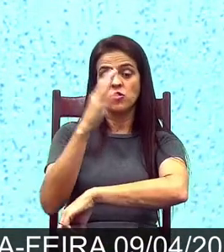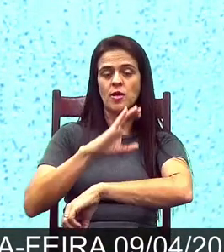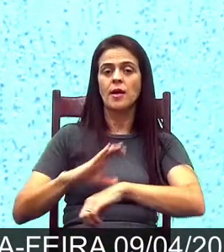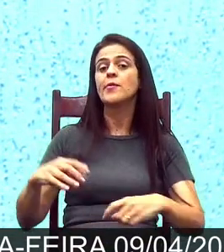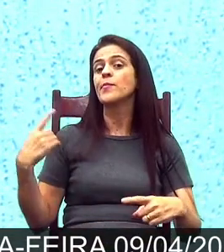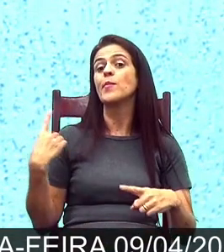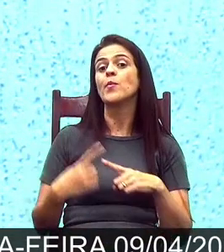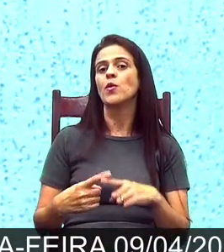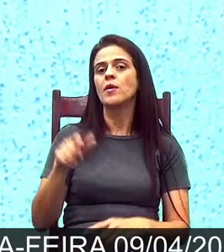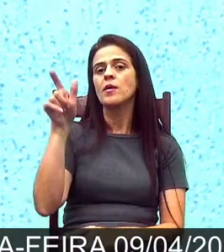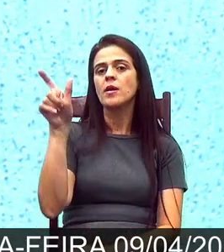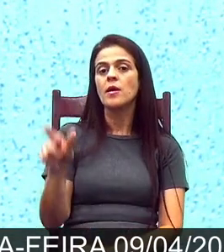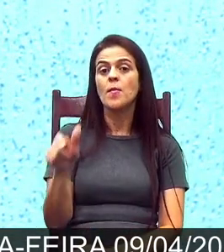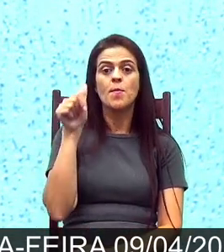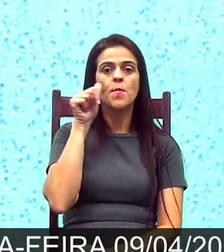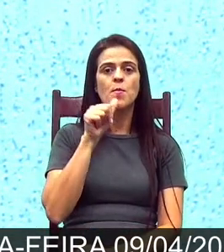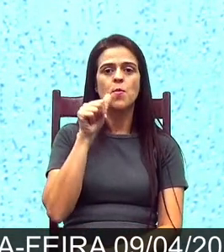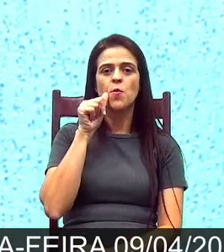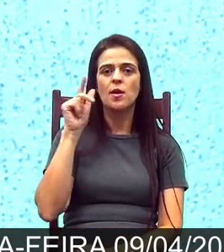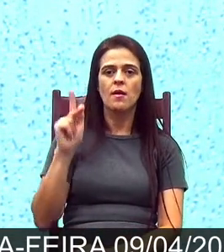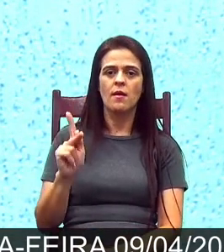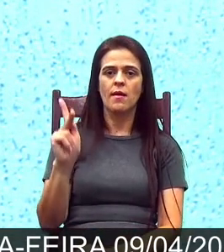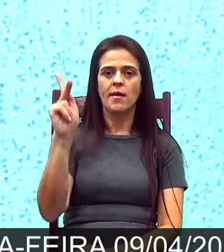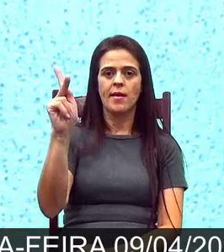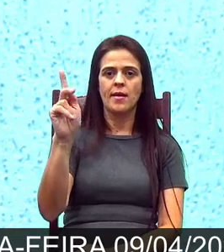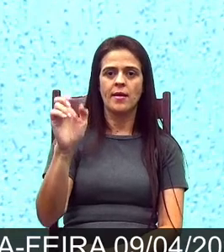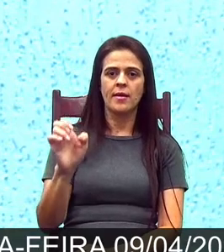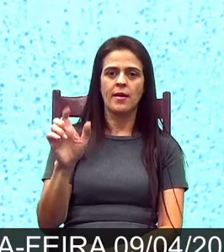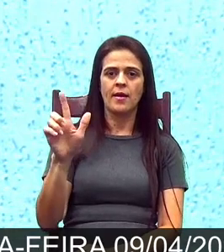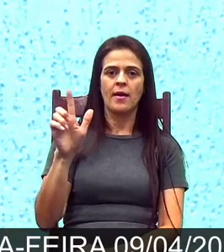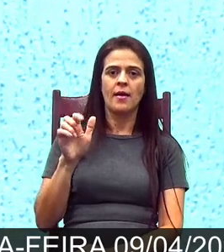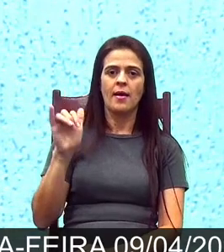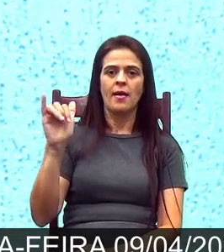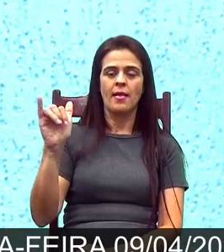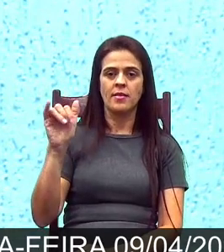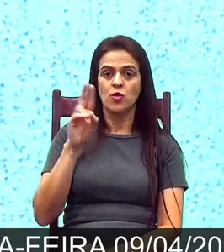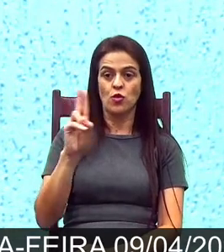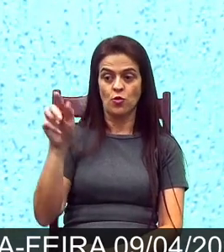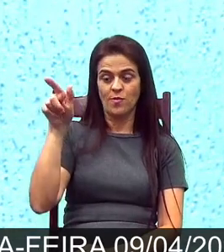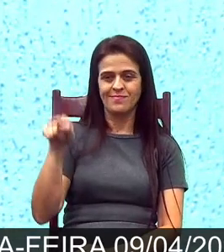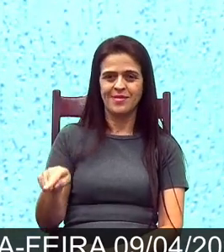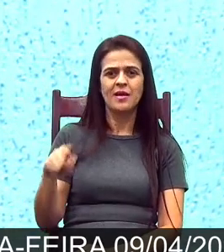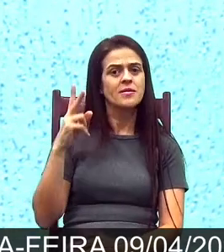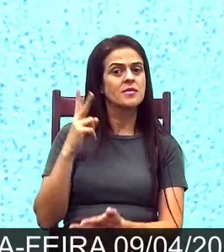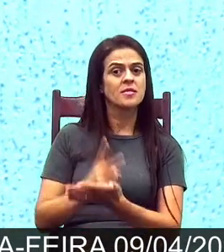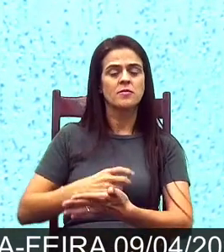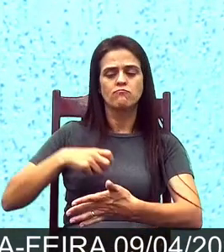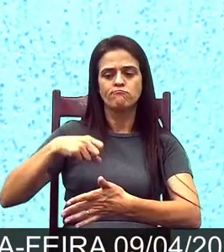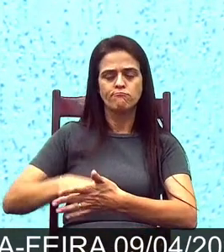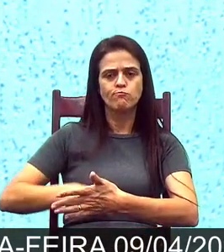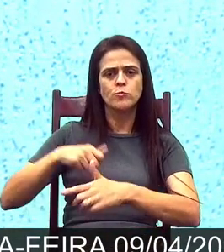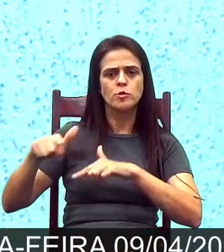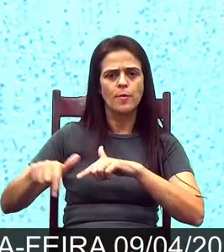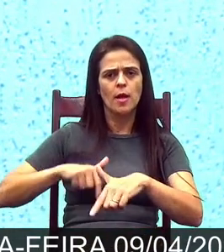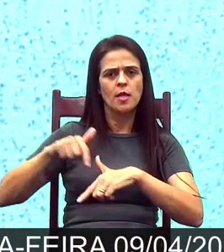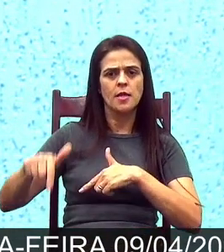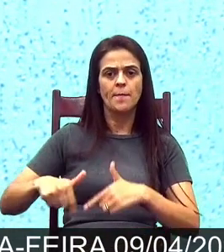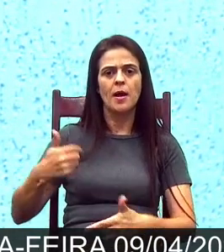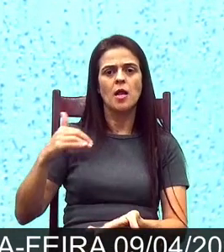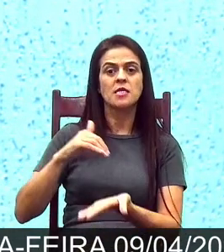companheira, pessoa que muito dedicada no seu trabalho, no dia a dia, ali na Secretaria de